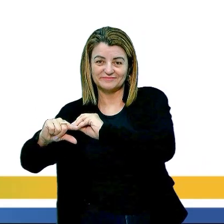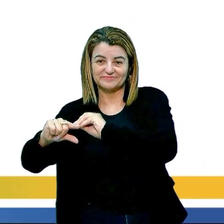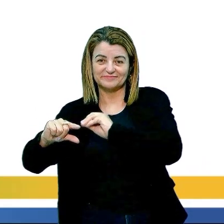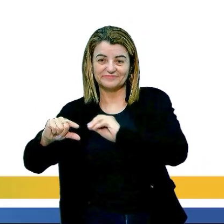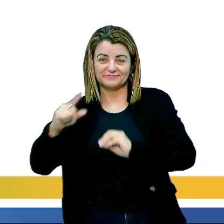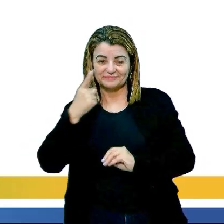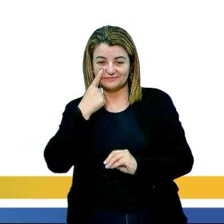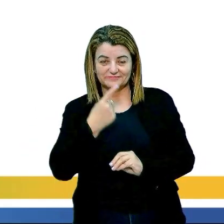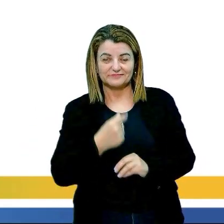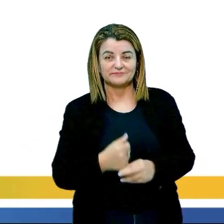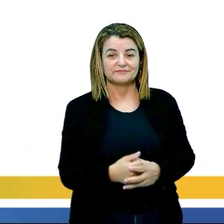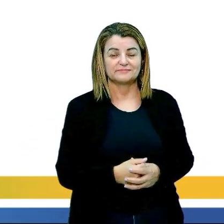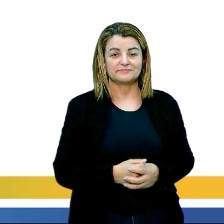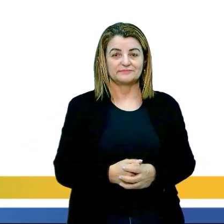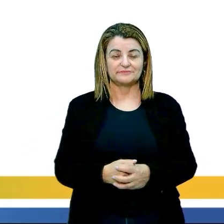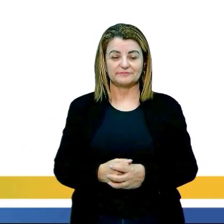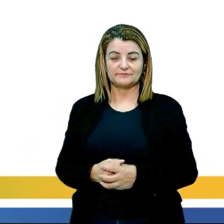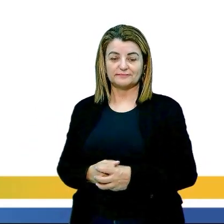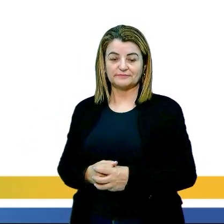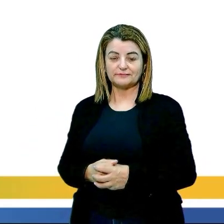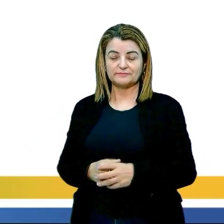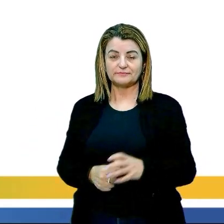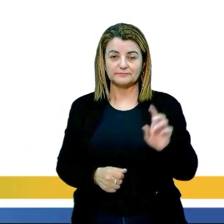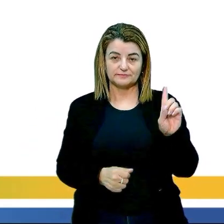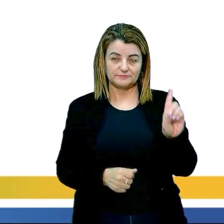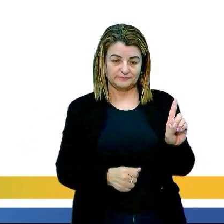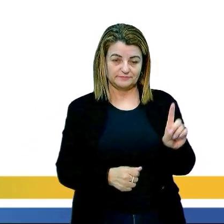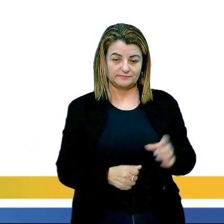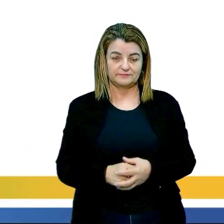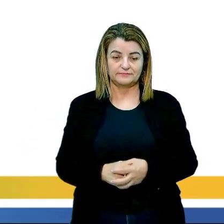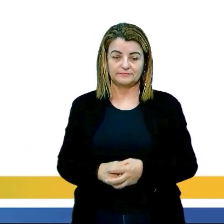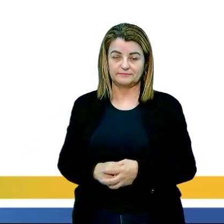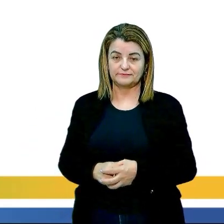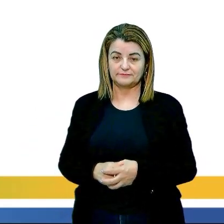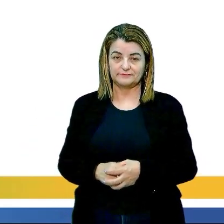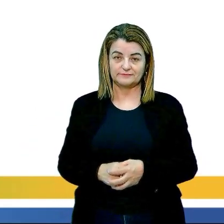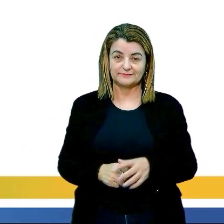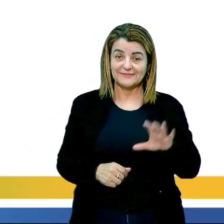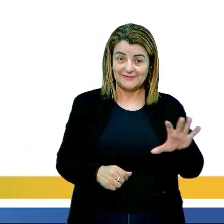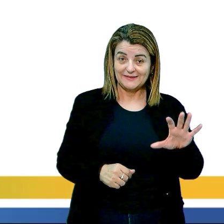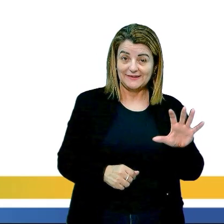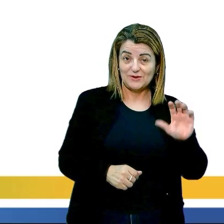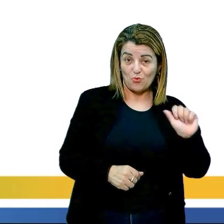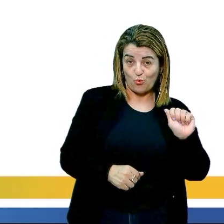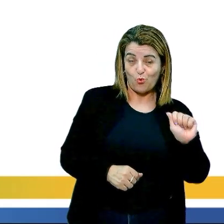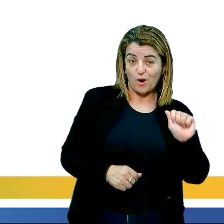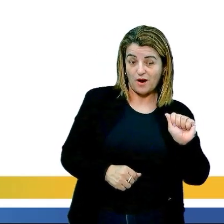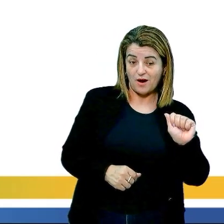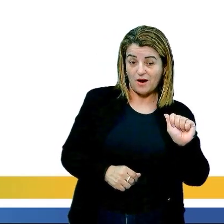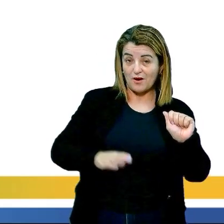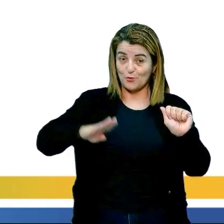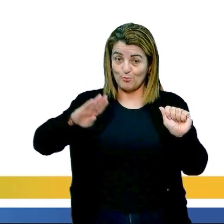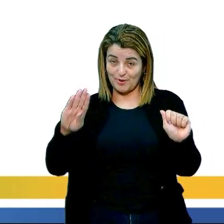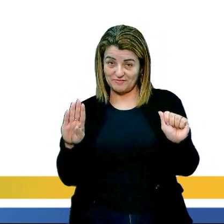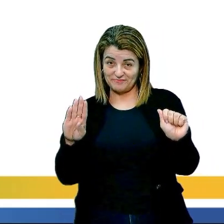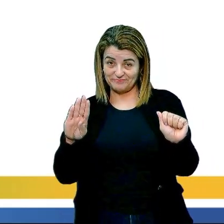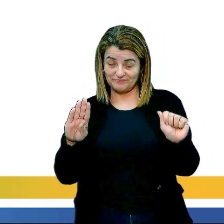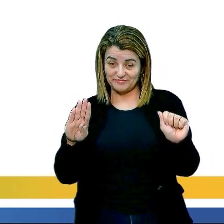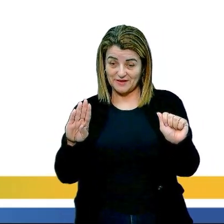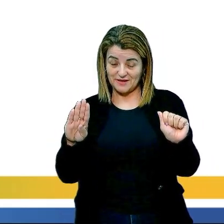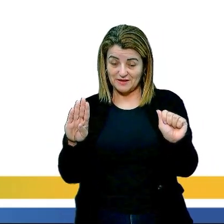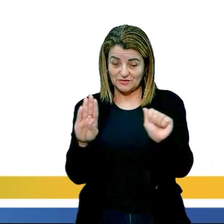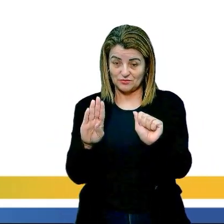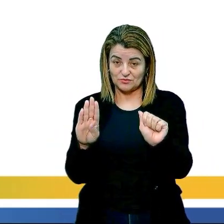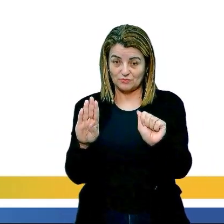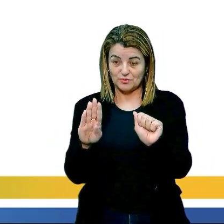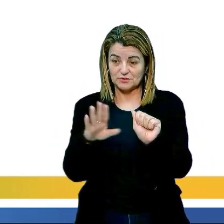Mas vamos ver as outras? Letra D. A espécie A e a espécie B ocupam o